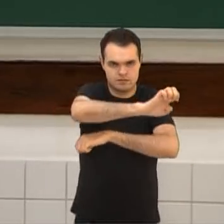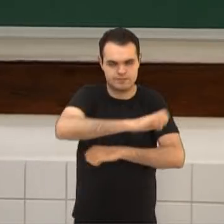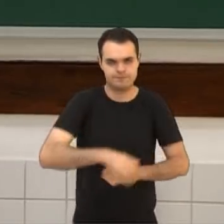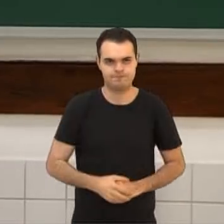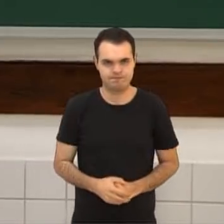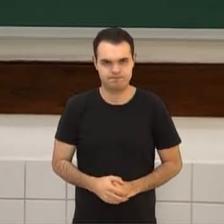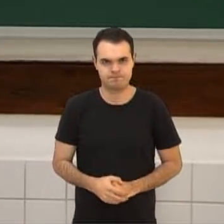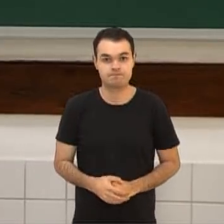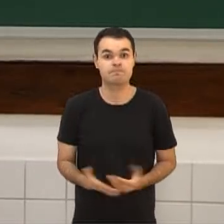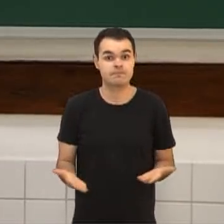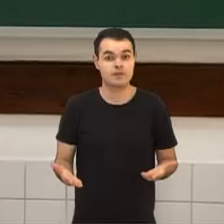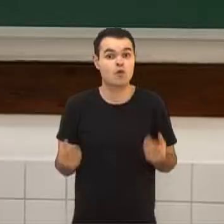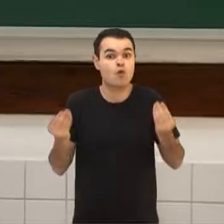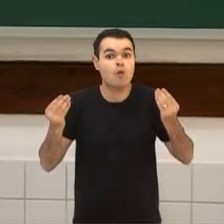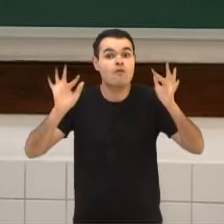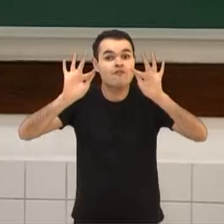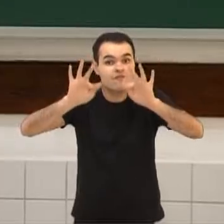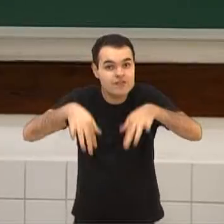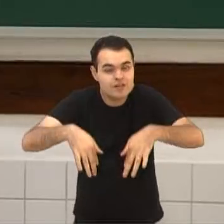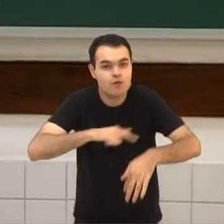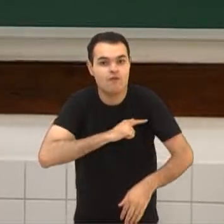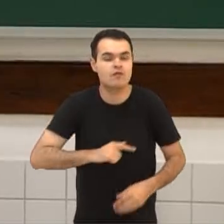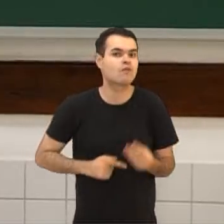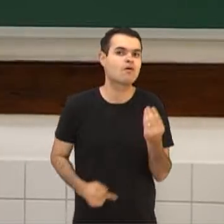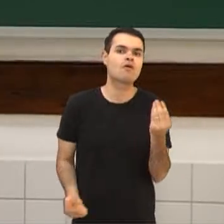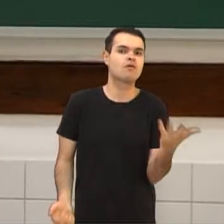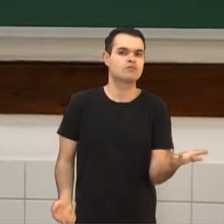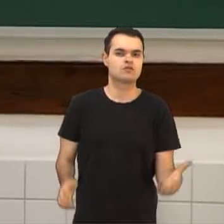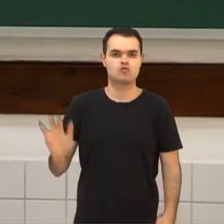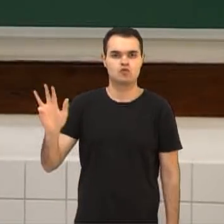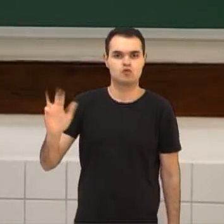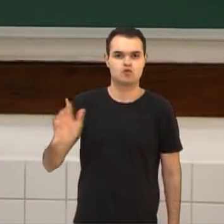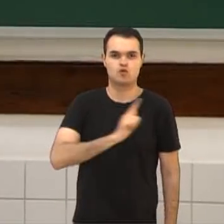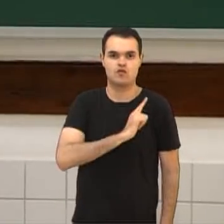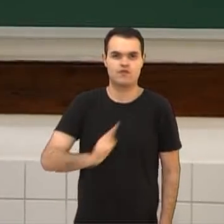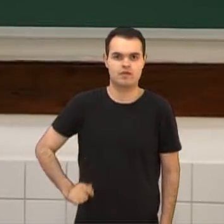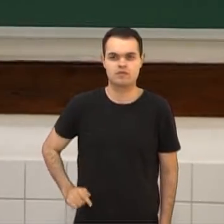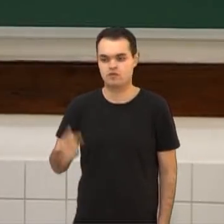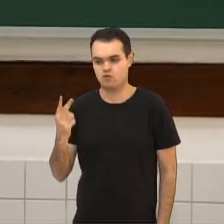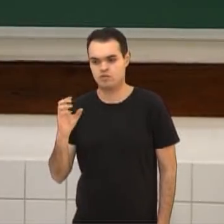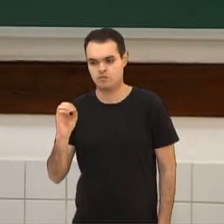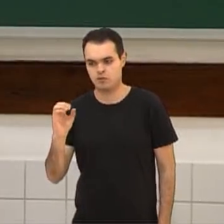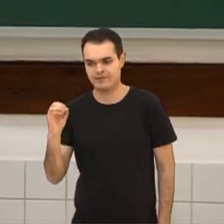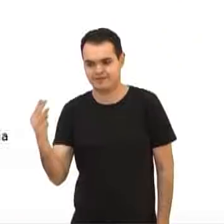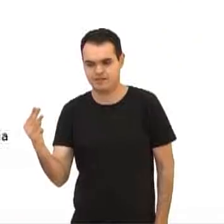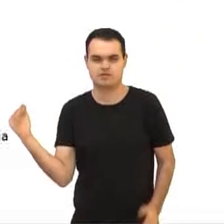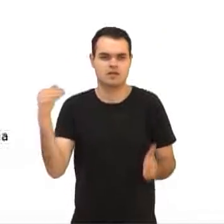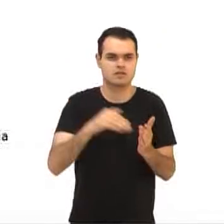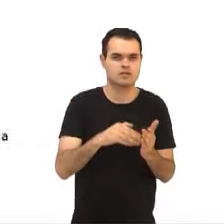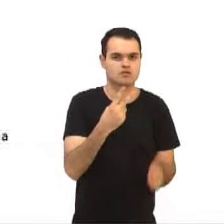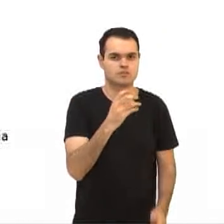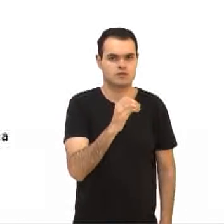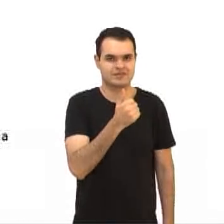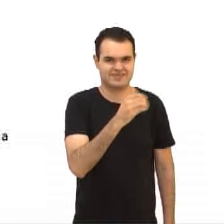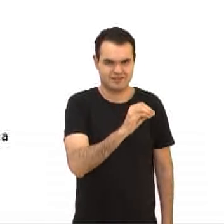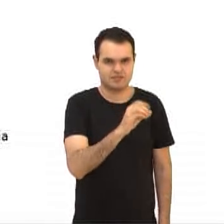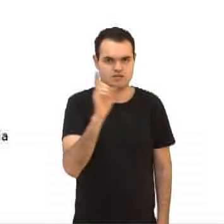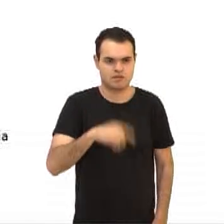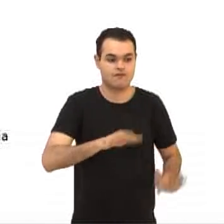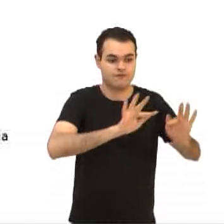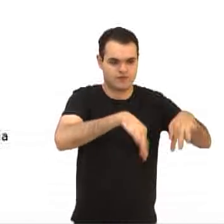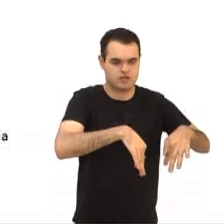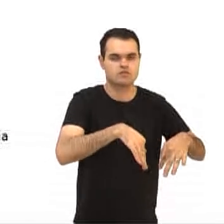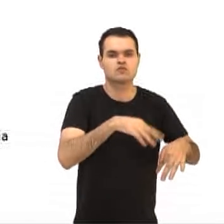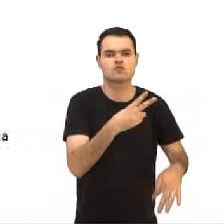exportações. Como terminou o governo Lula, que foi entre 2003 e 2010, ele encerrou o mandato no